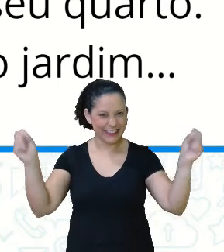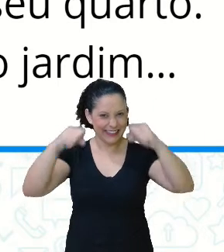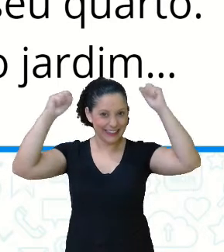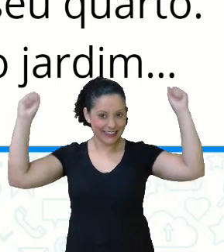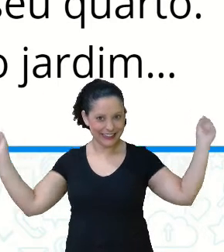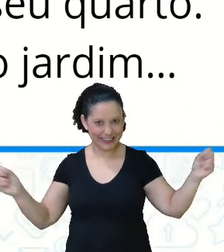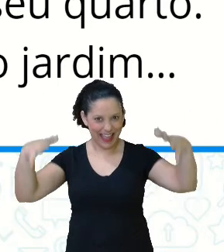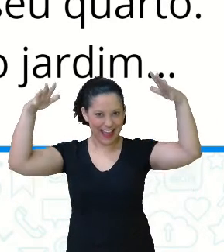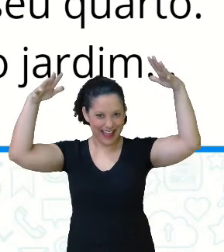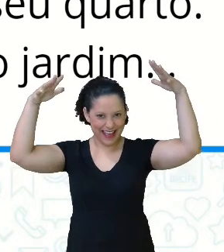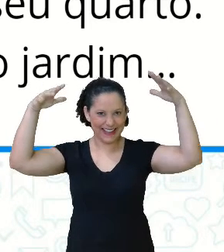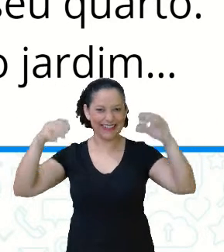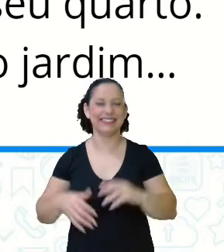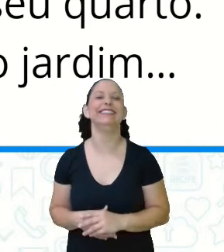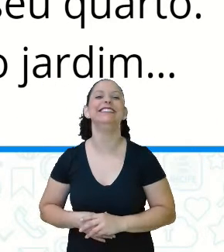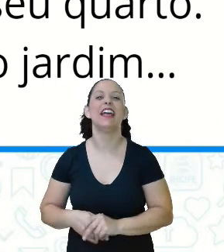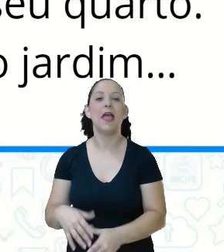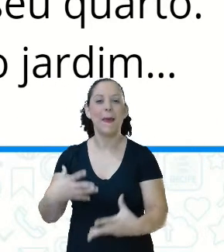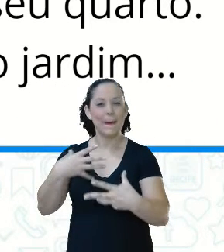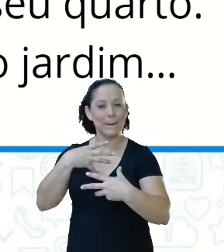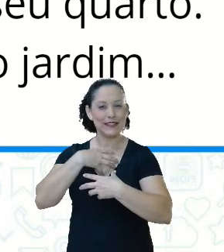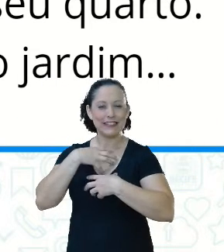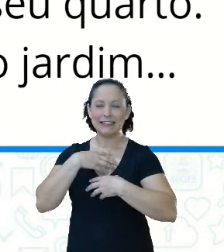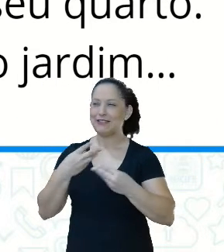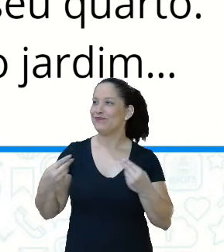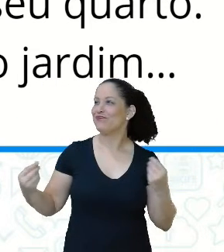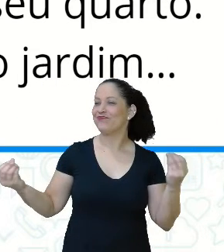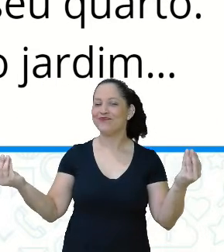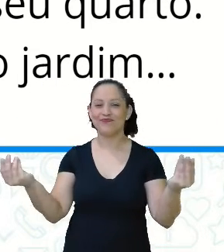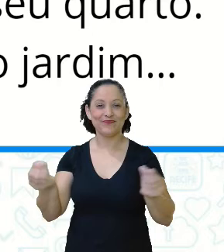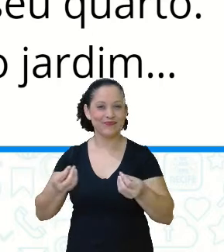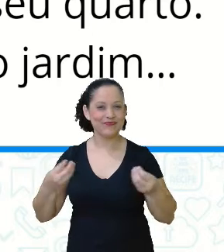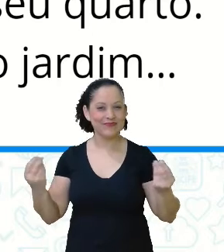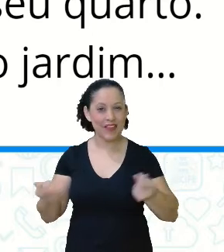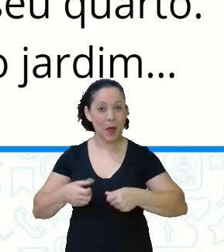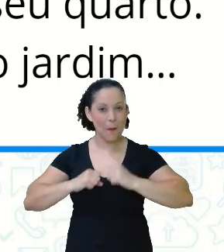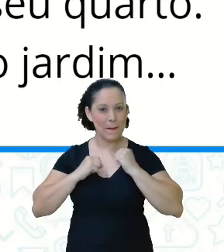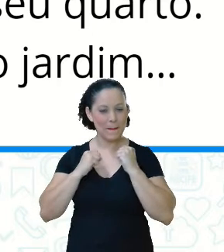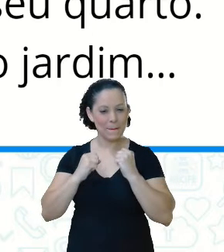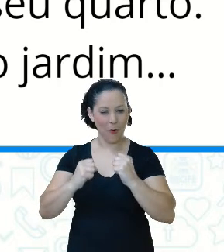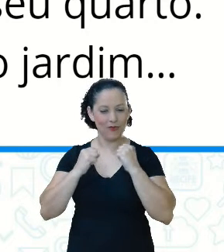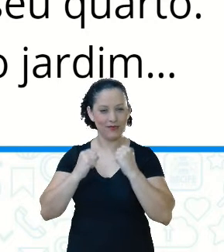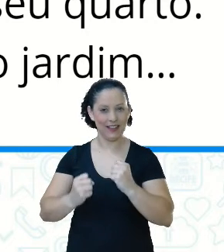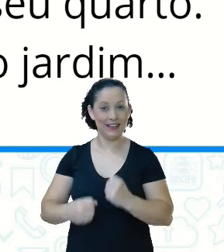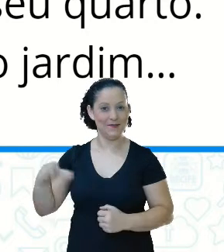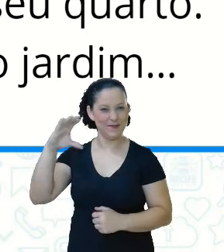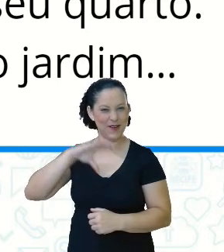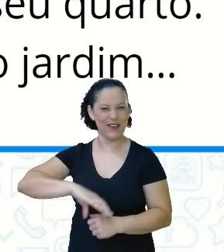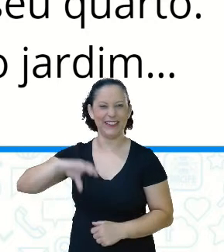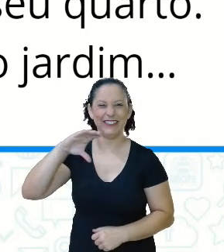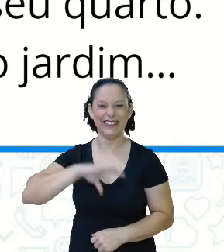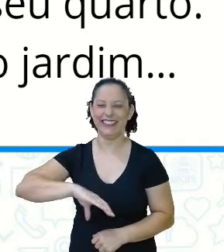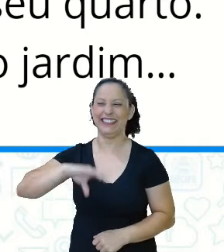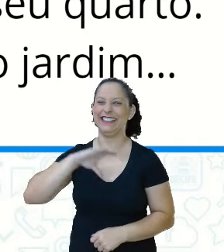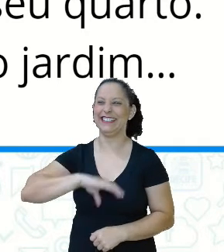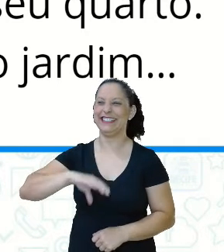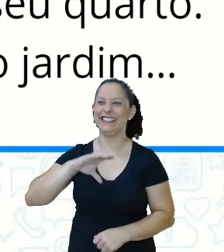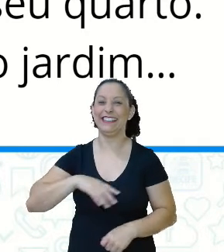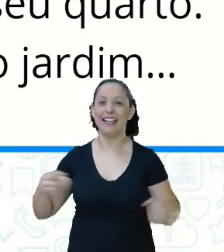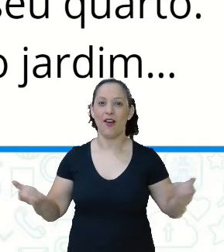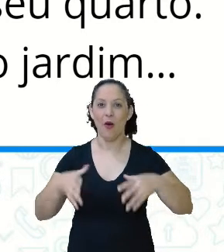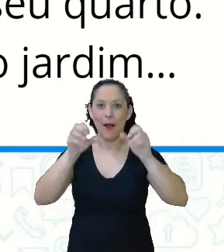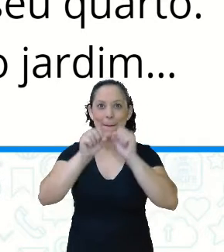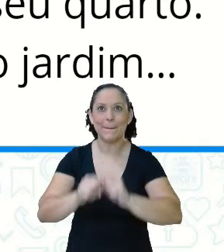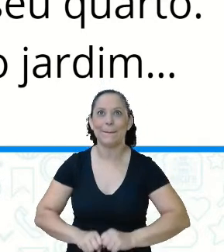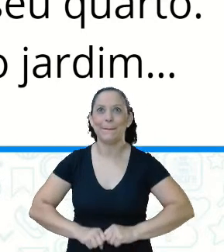fica grande, olha, mas minha gente, eu me sinto, né? Então, olha aí, usei os poderes da língua portuguesa e aí ficou grande a